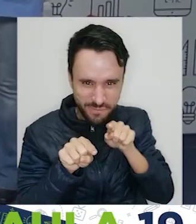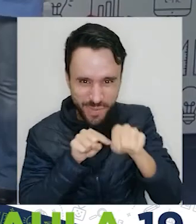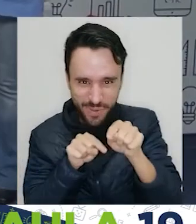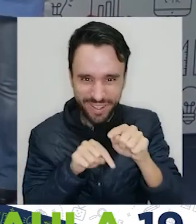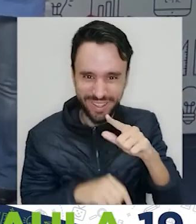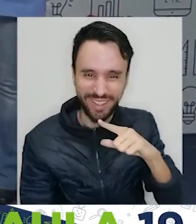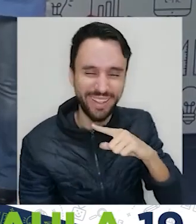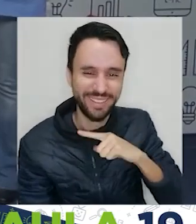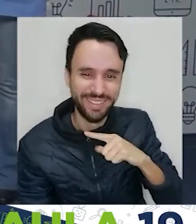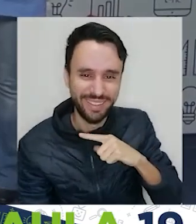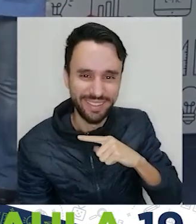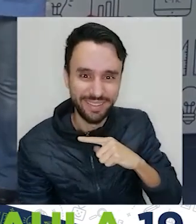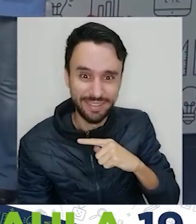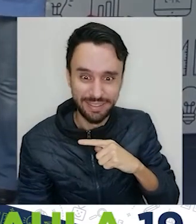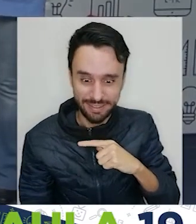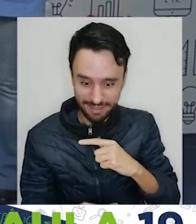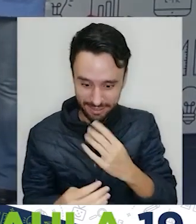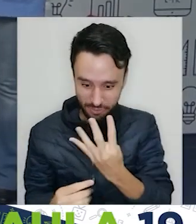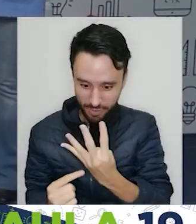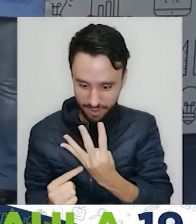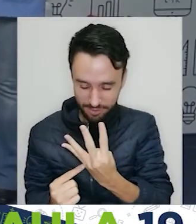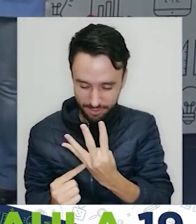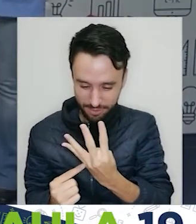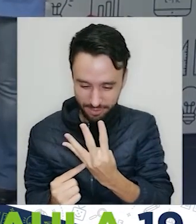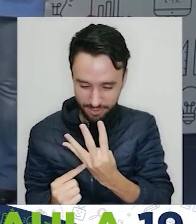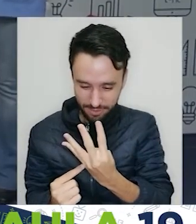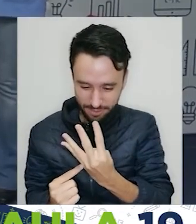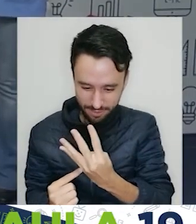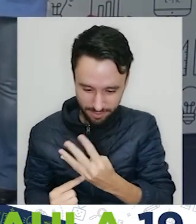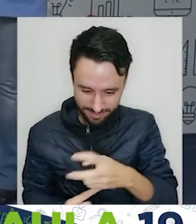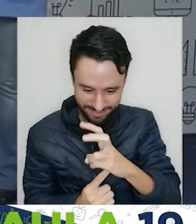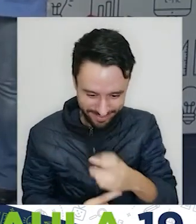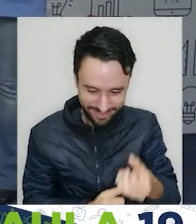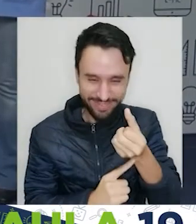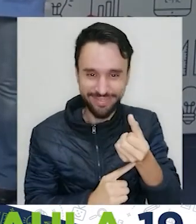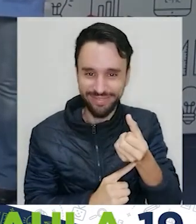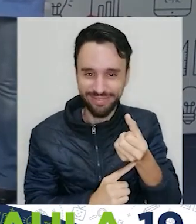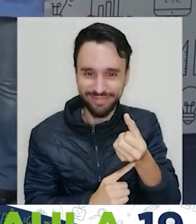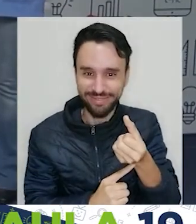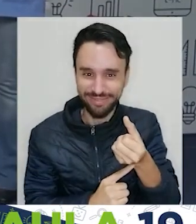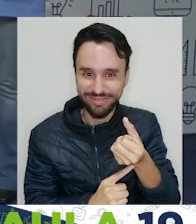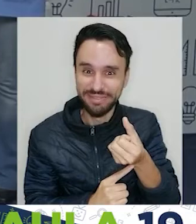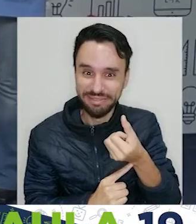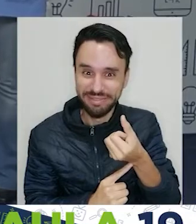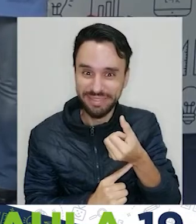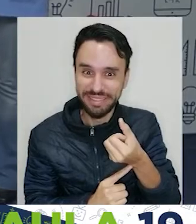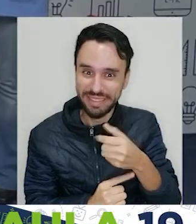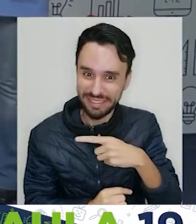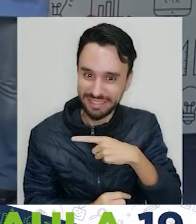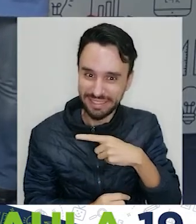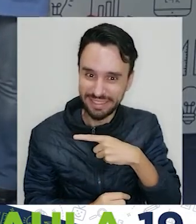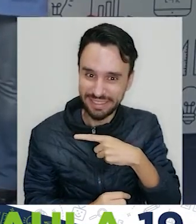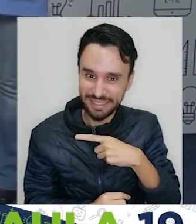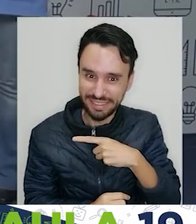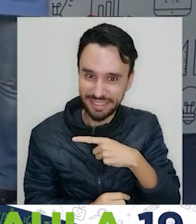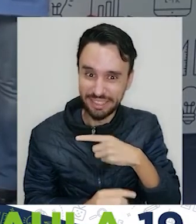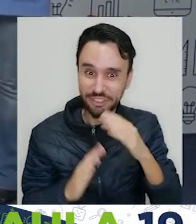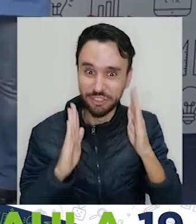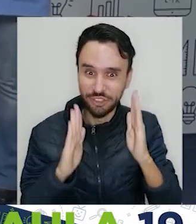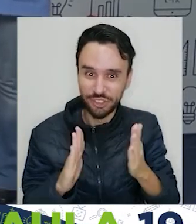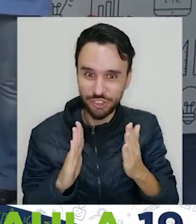no 4, 5, 6. Andei uma. Uma,